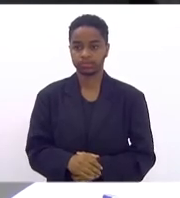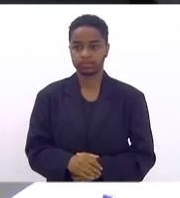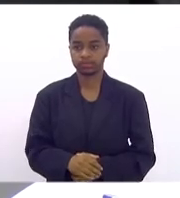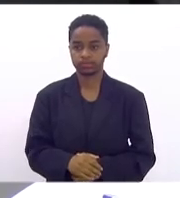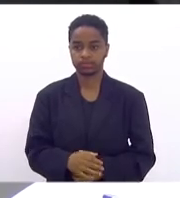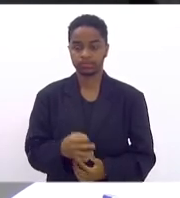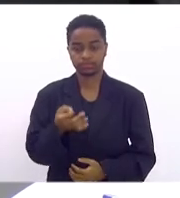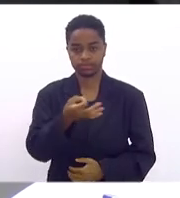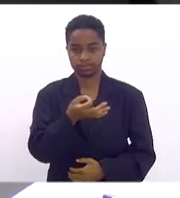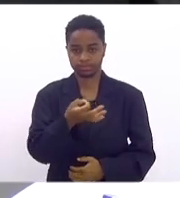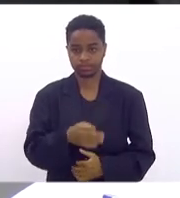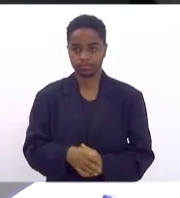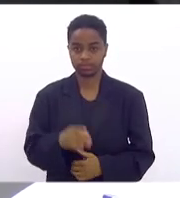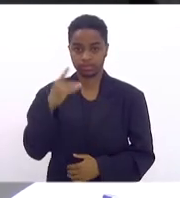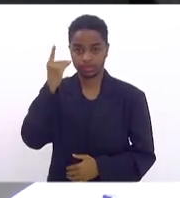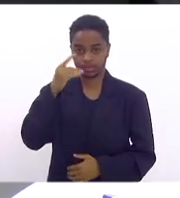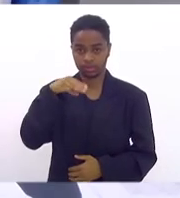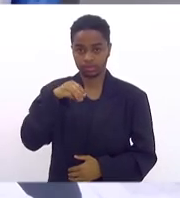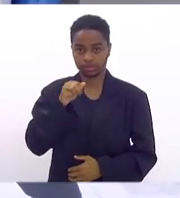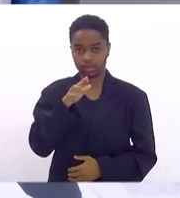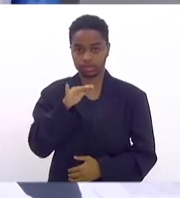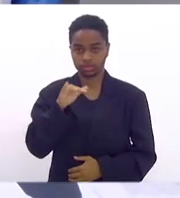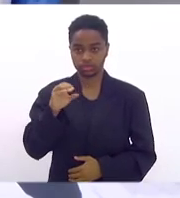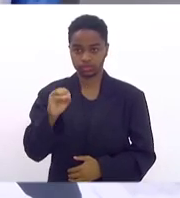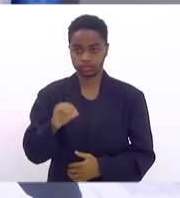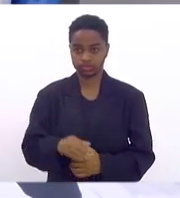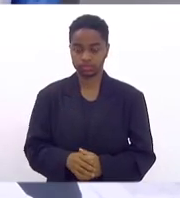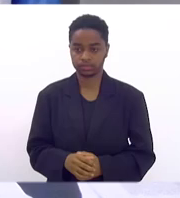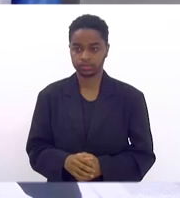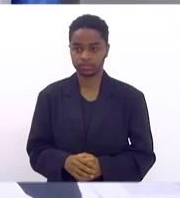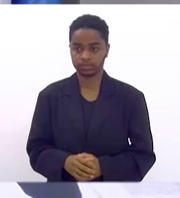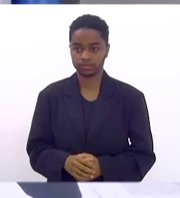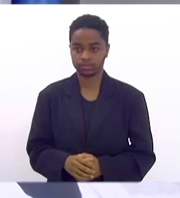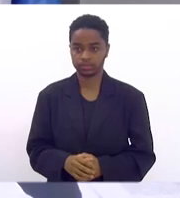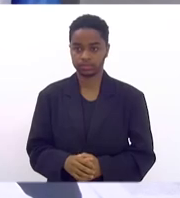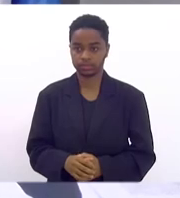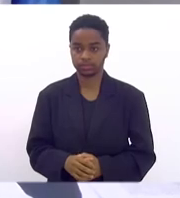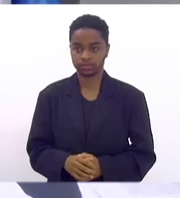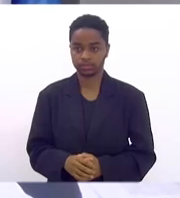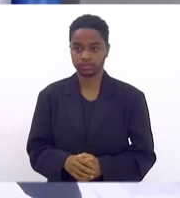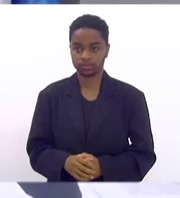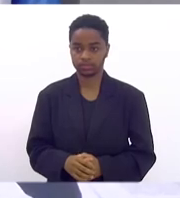Perfeito. Deputado Márcio Gualberto, o que